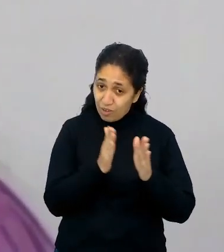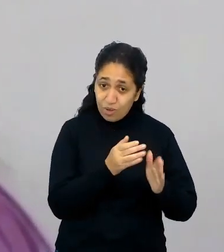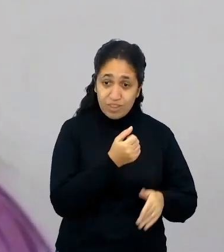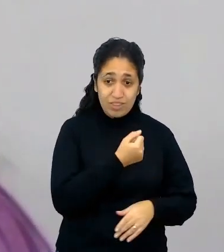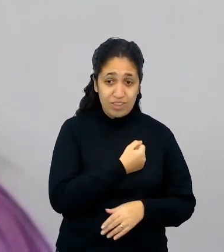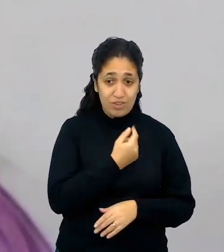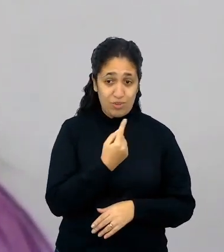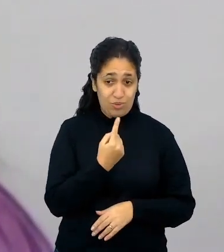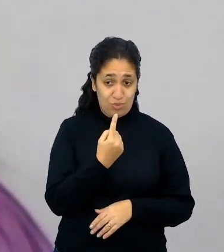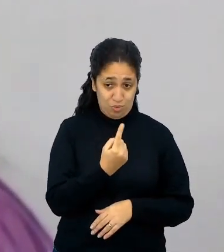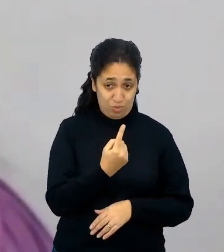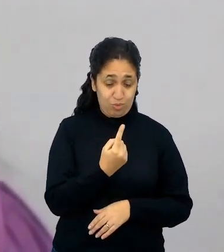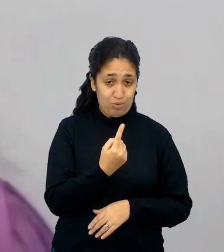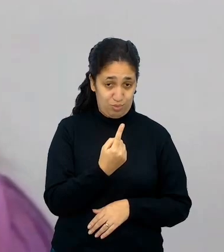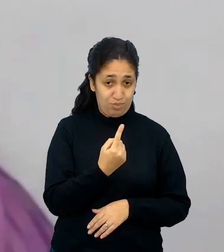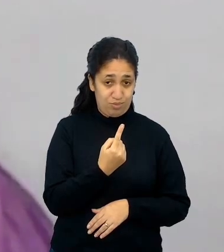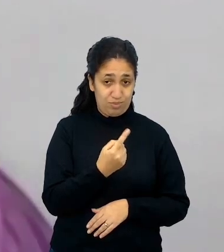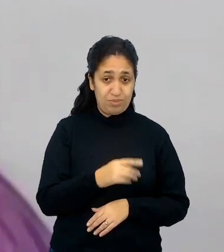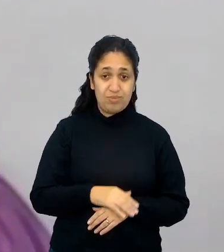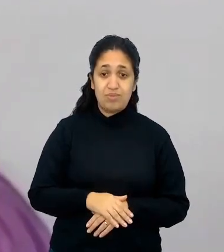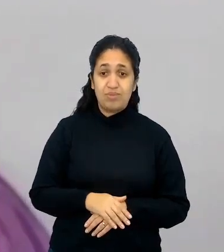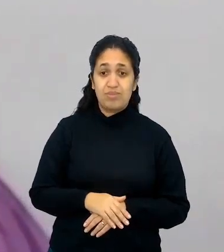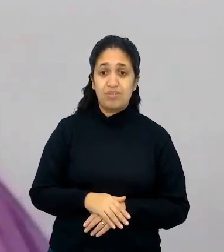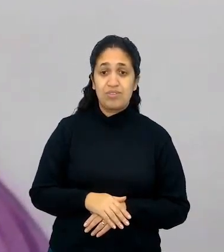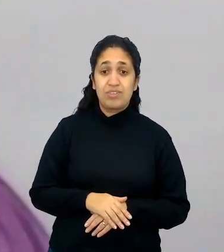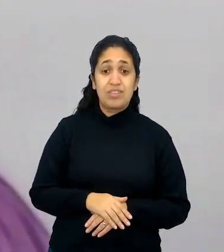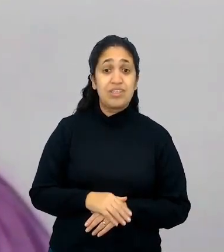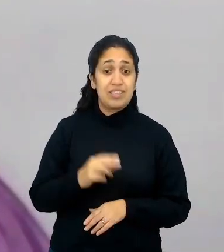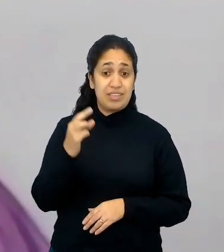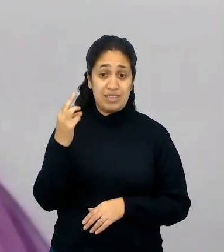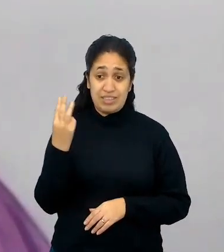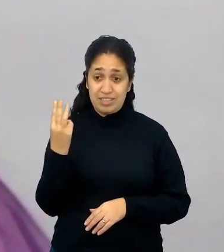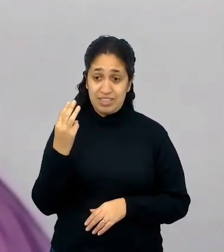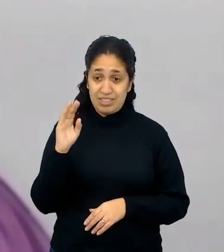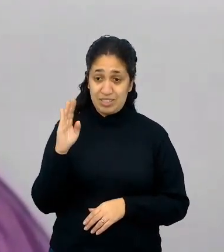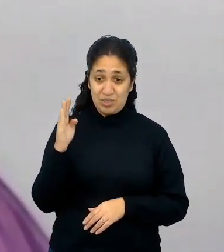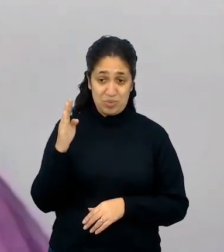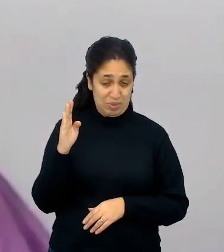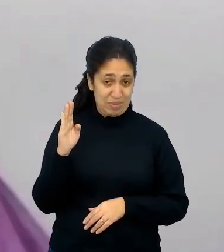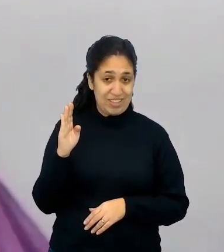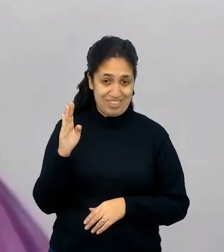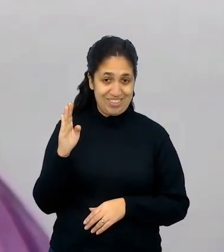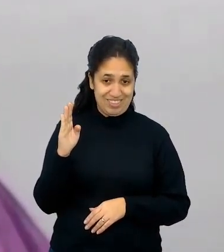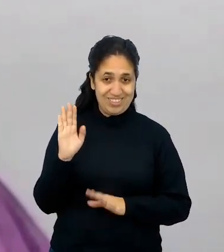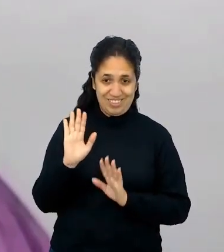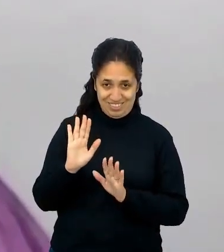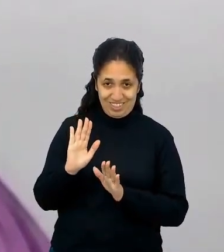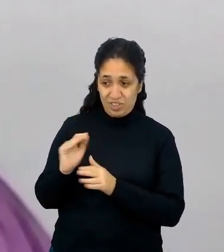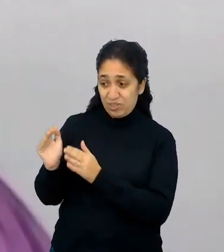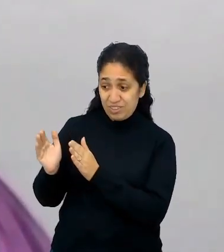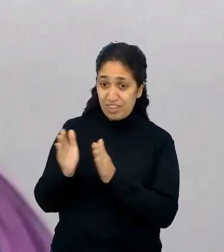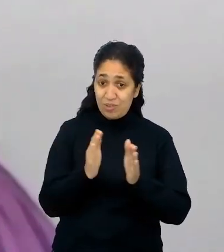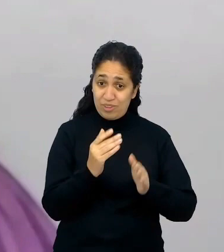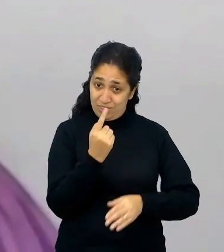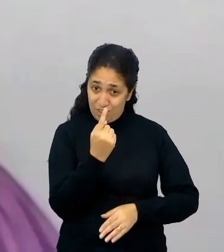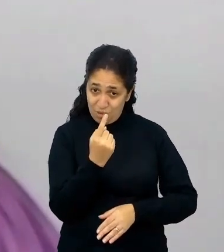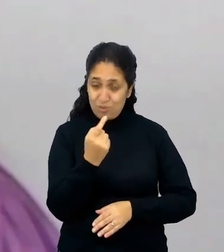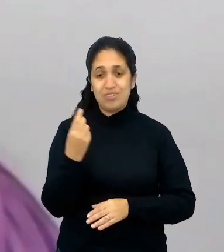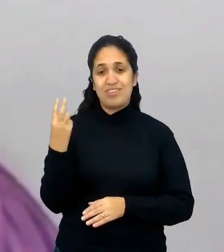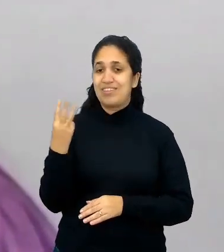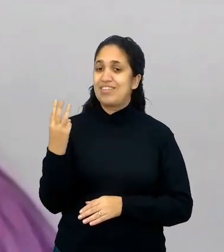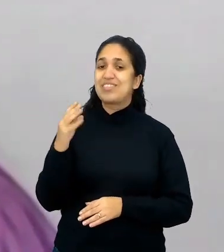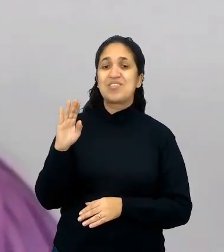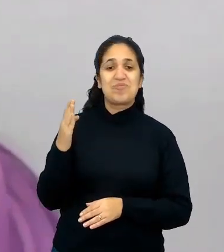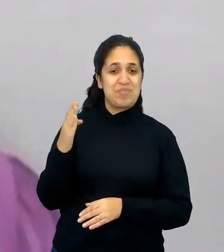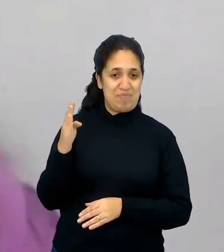sequência do terceiro bimestre, a primeira sequência do terceiro bimestre. Tá bom?